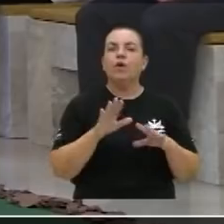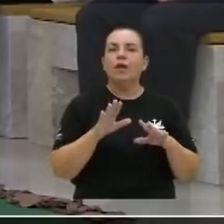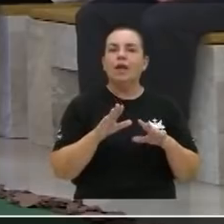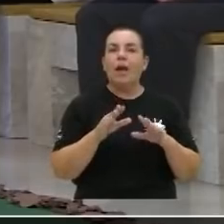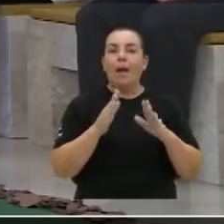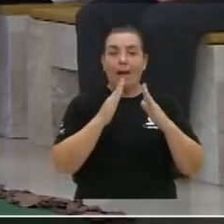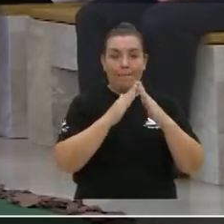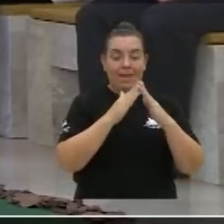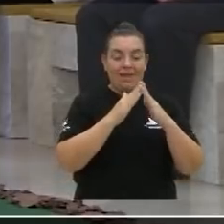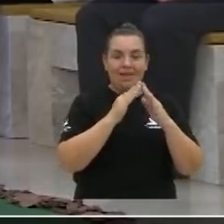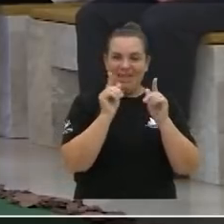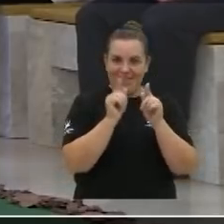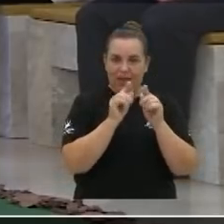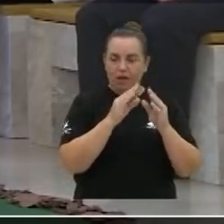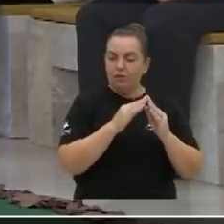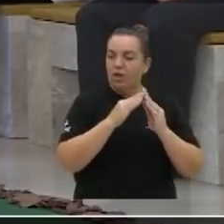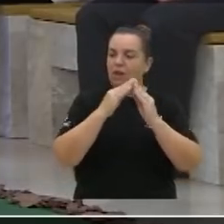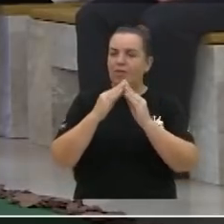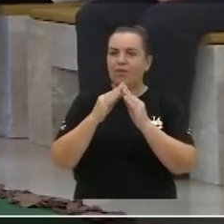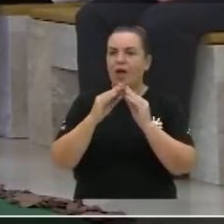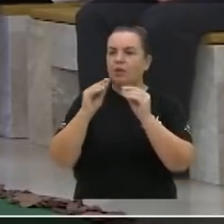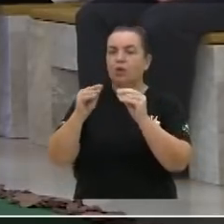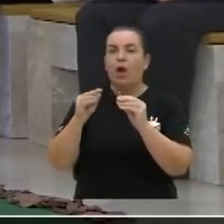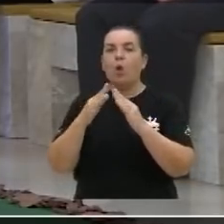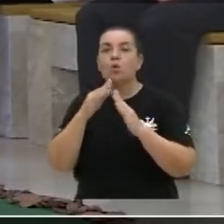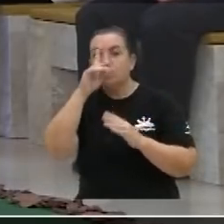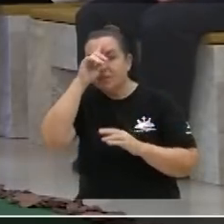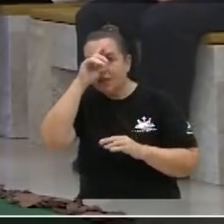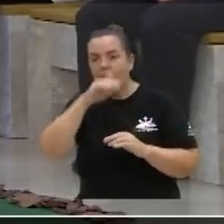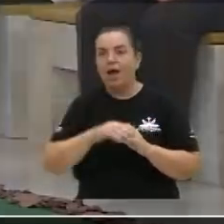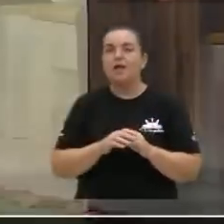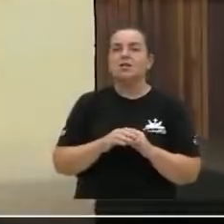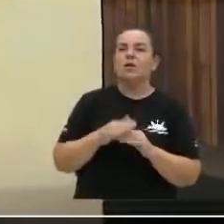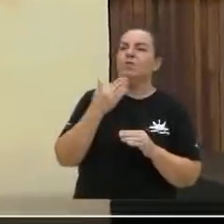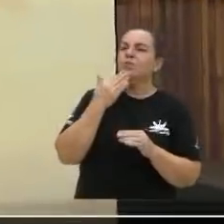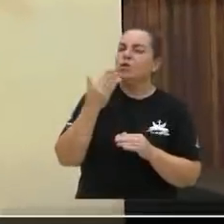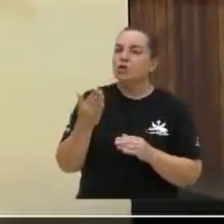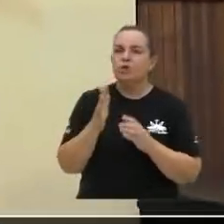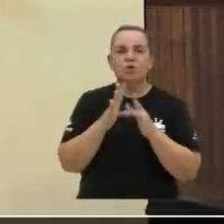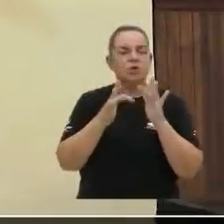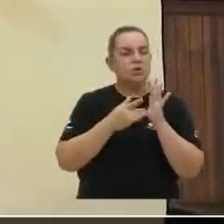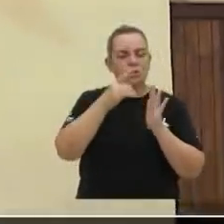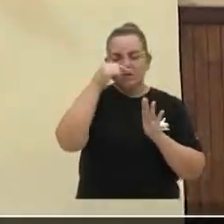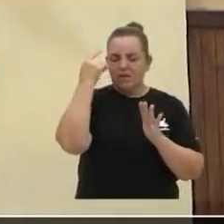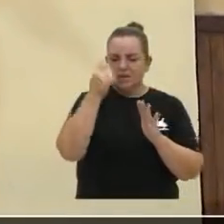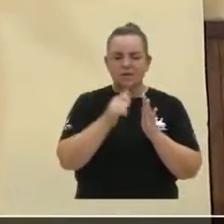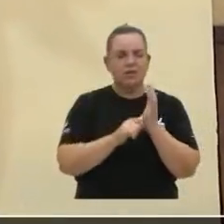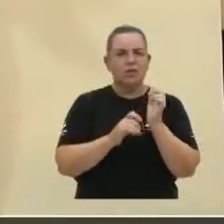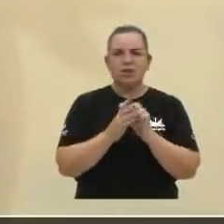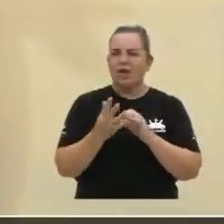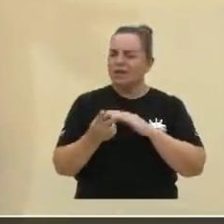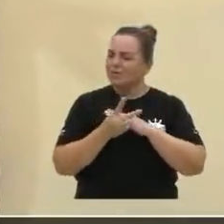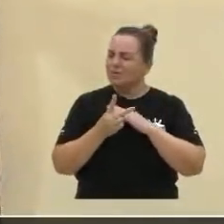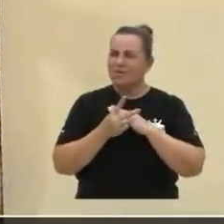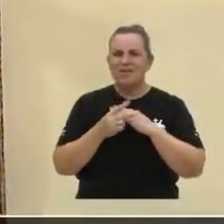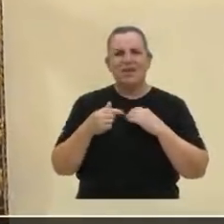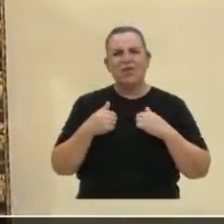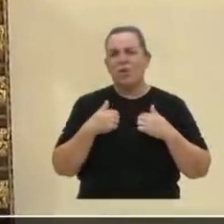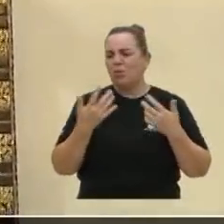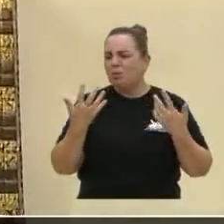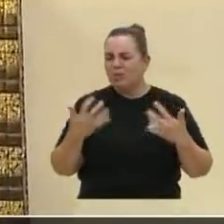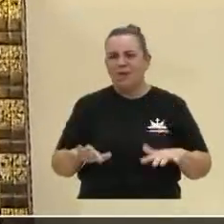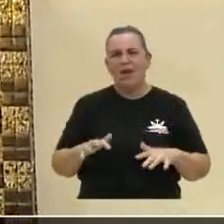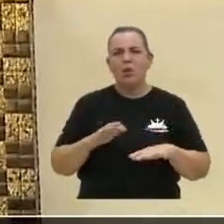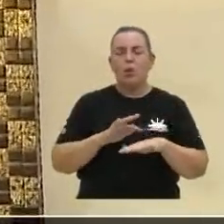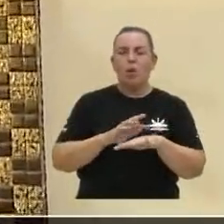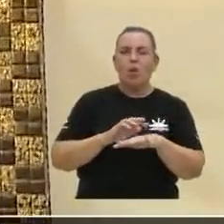hospitais, que foi invocado: Jesus das Santas Chagas, me preserve de ser contaminado, mas